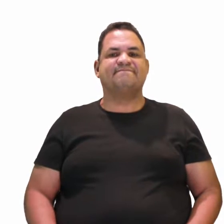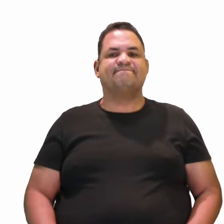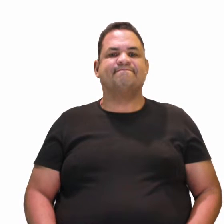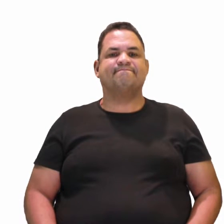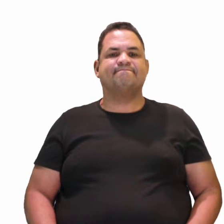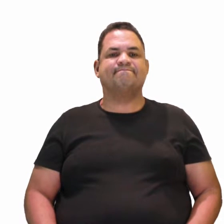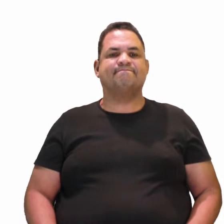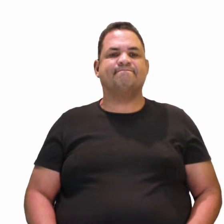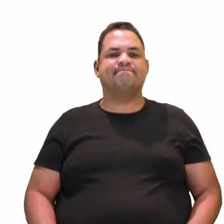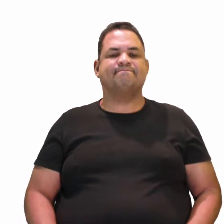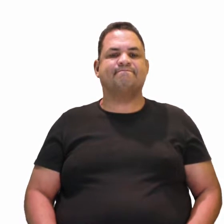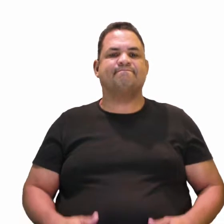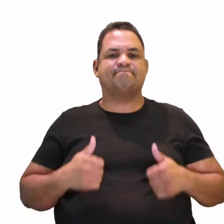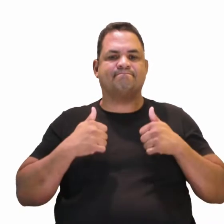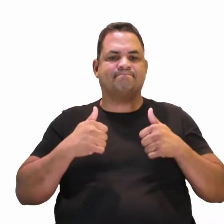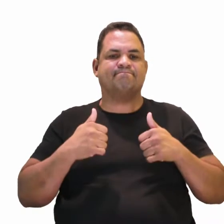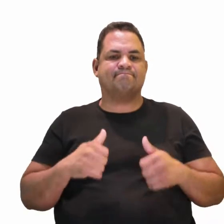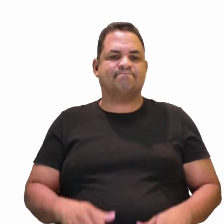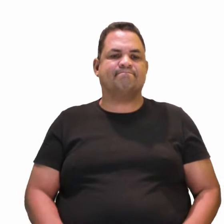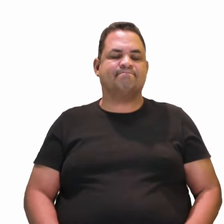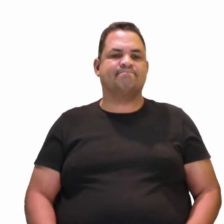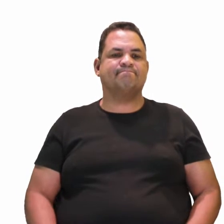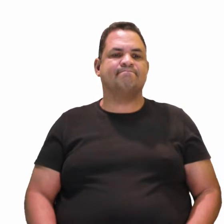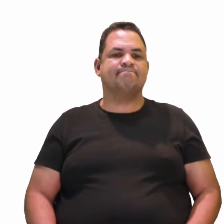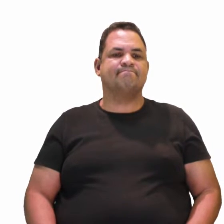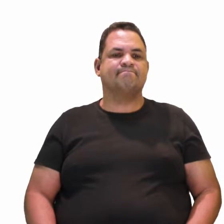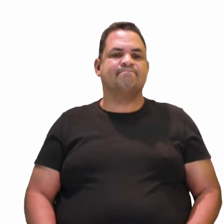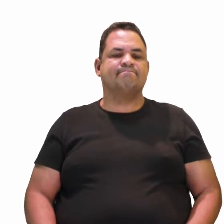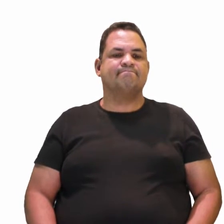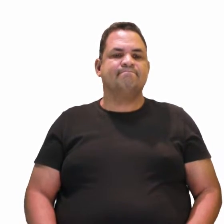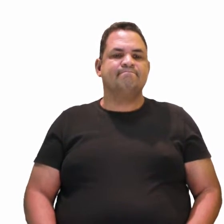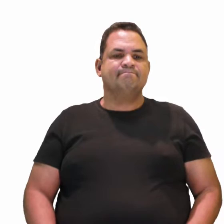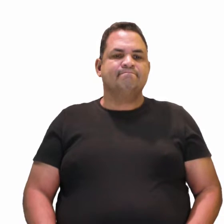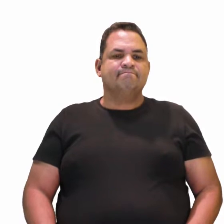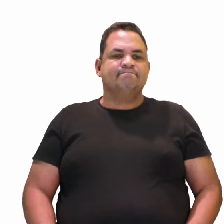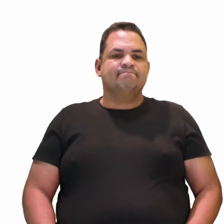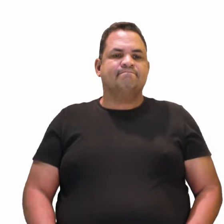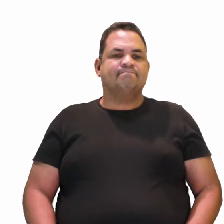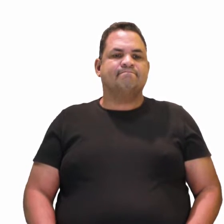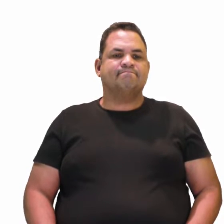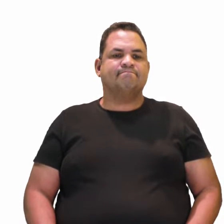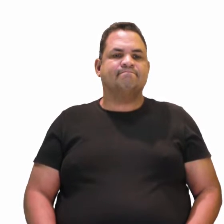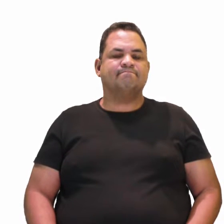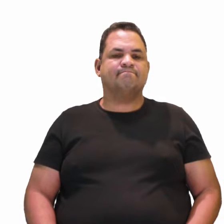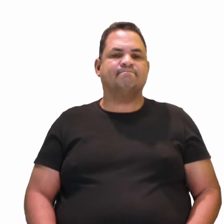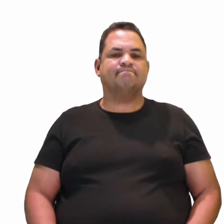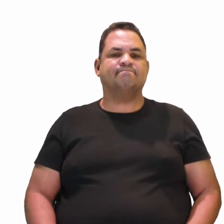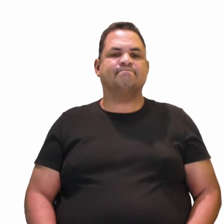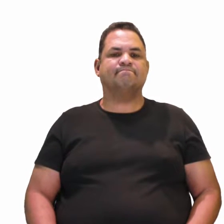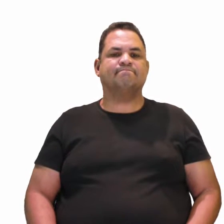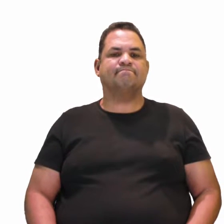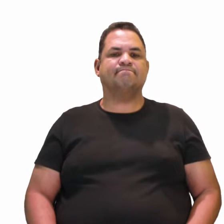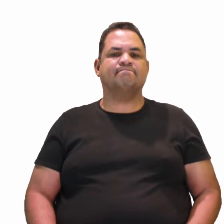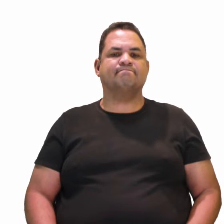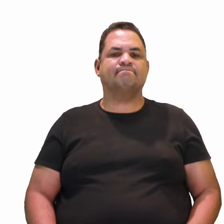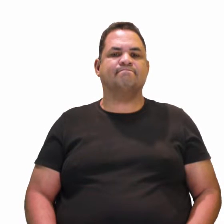pessoas. Beleza? E a próxima? Set aside time